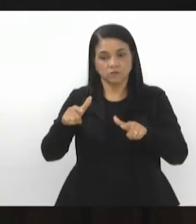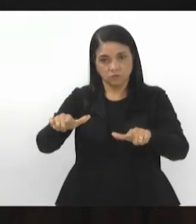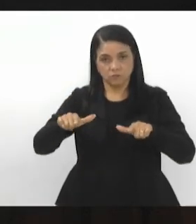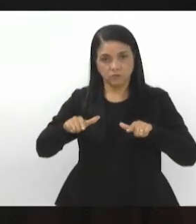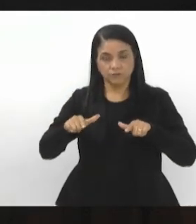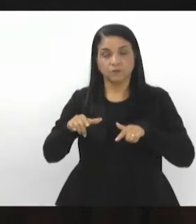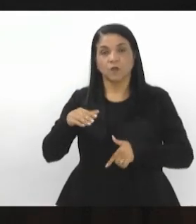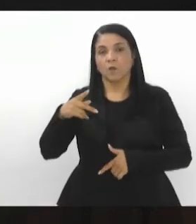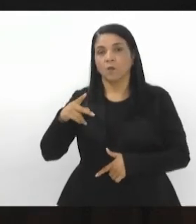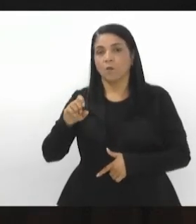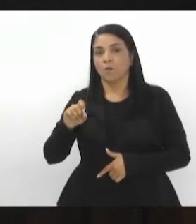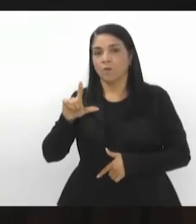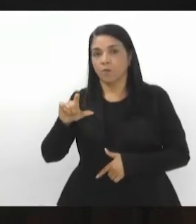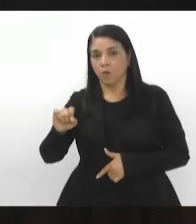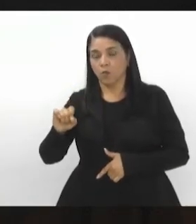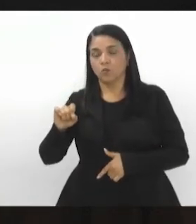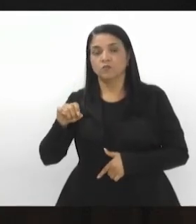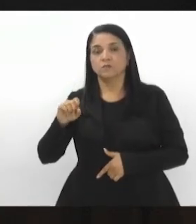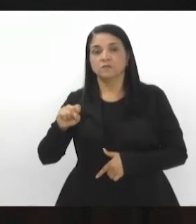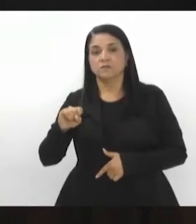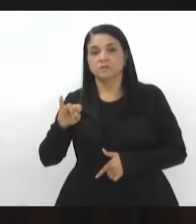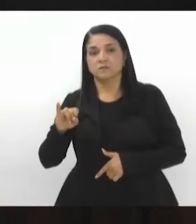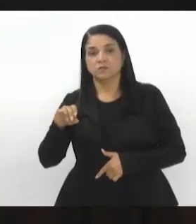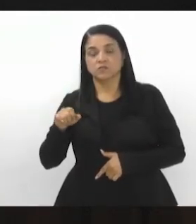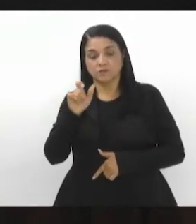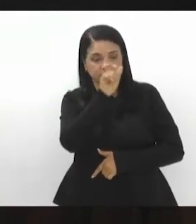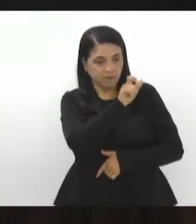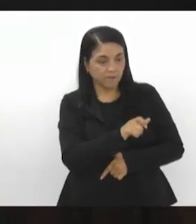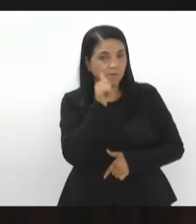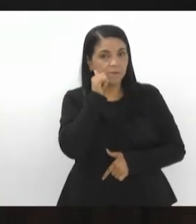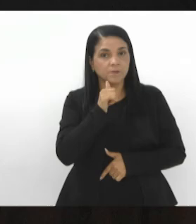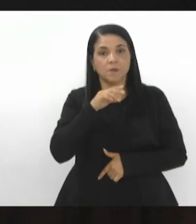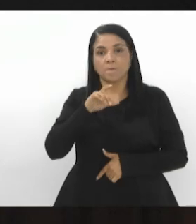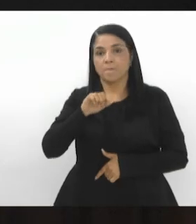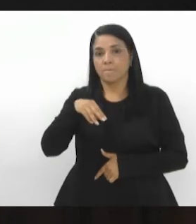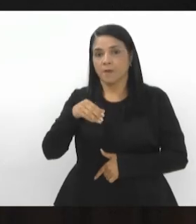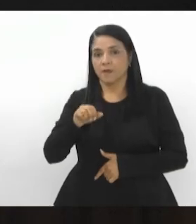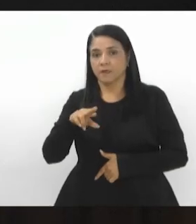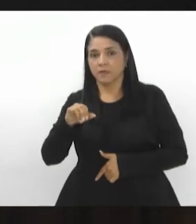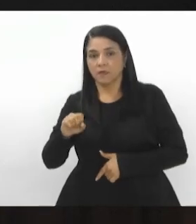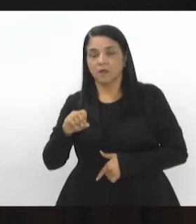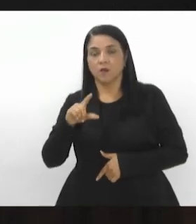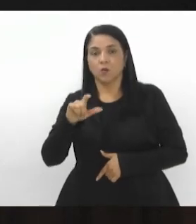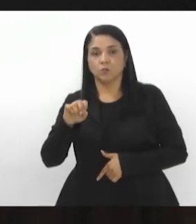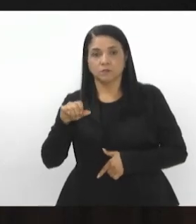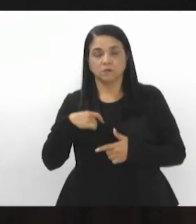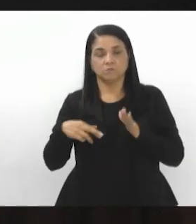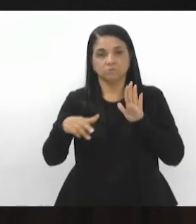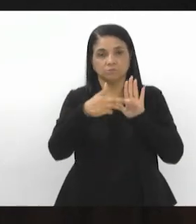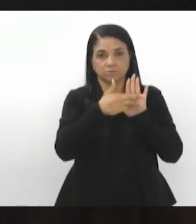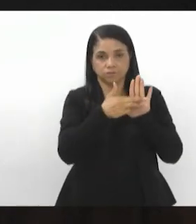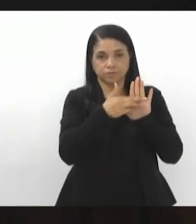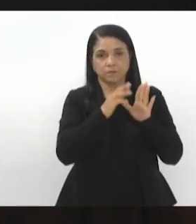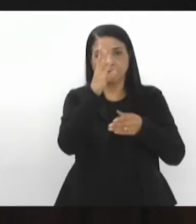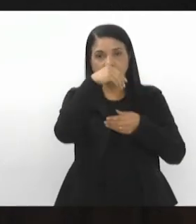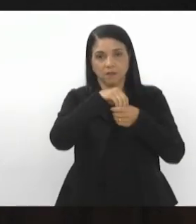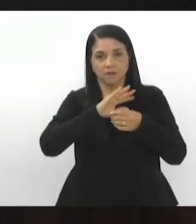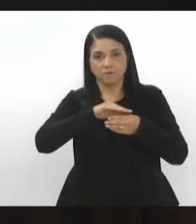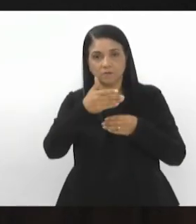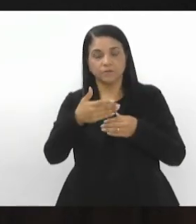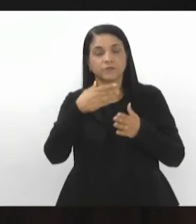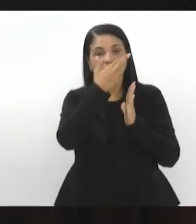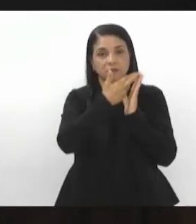Paul Singer a Maria Lúcia de Pontes. Parecer da Comissão de Normas Internas e Proposições Externas favorável, relatoria do deputado